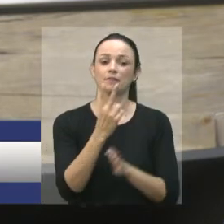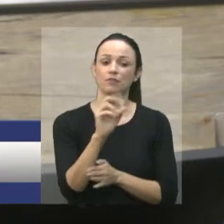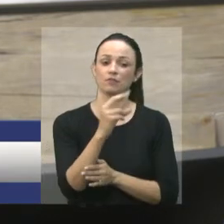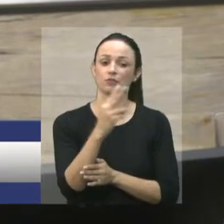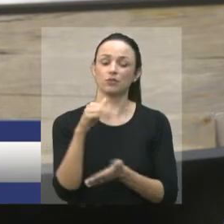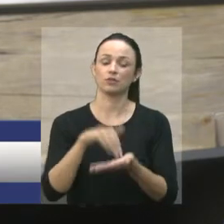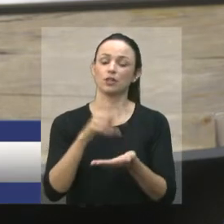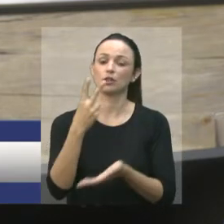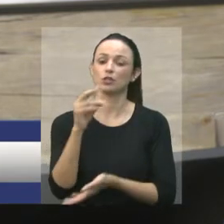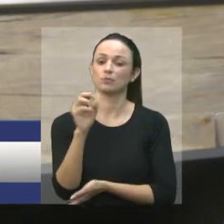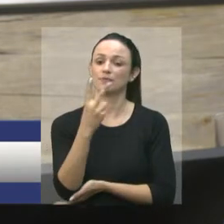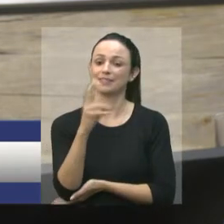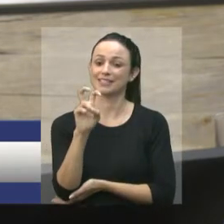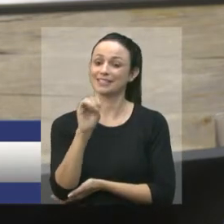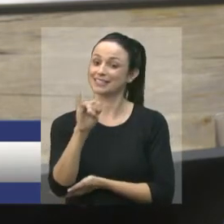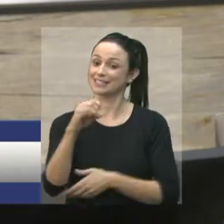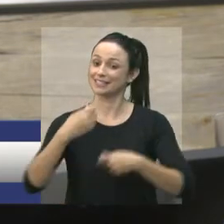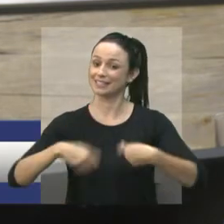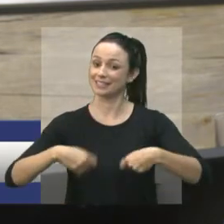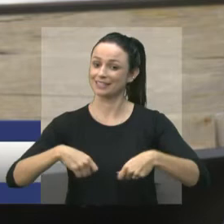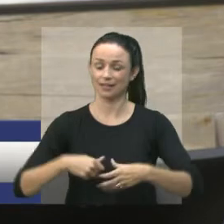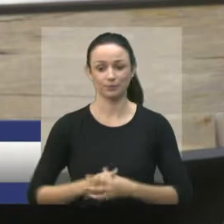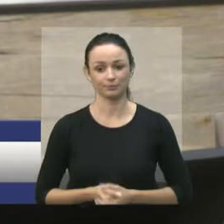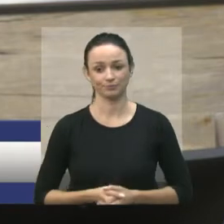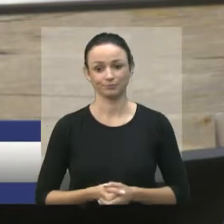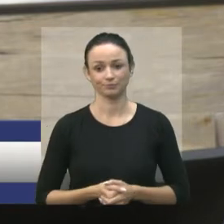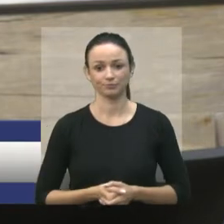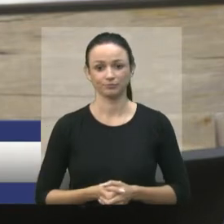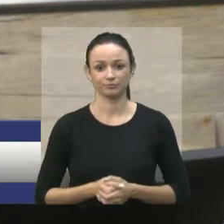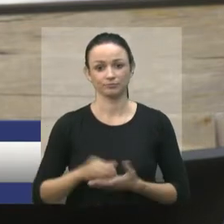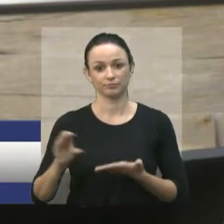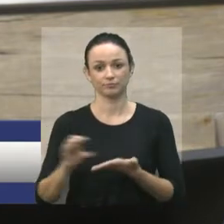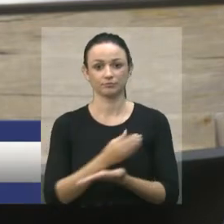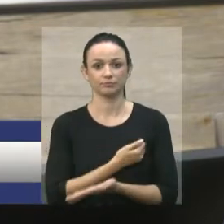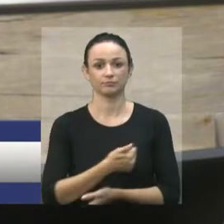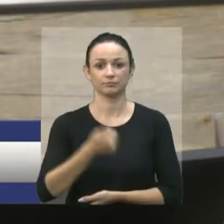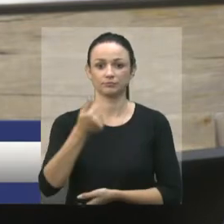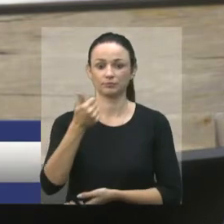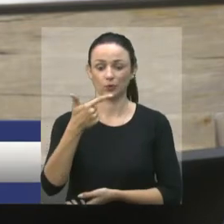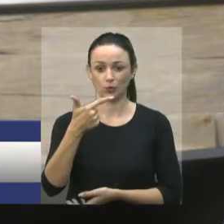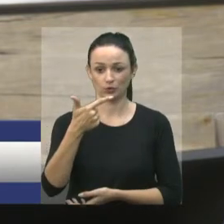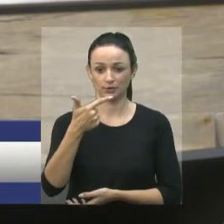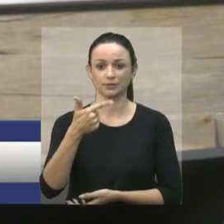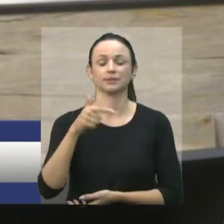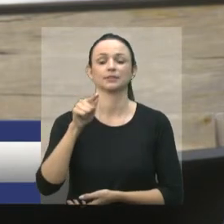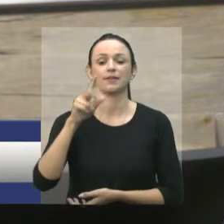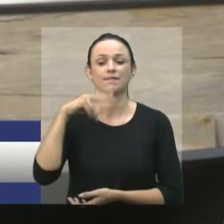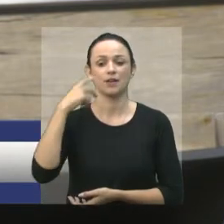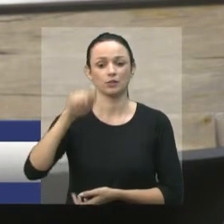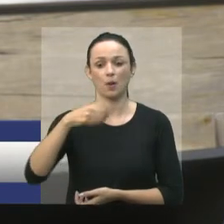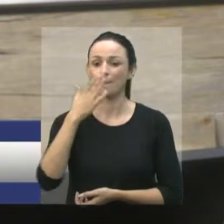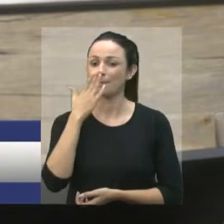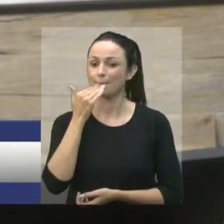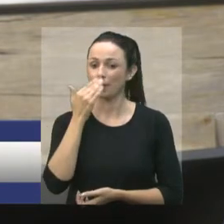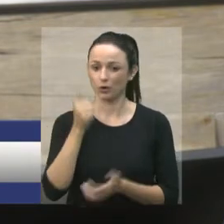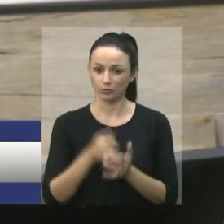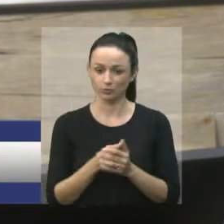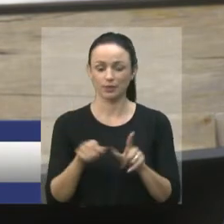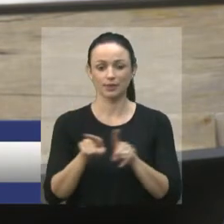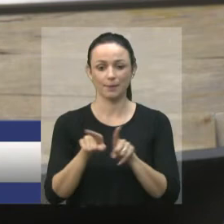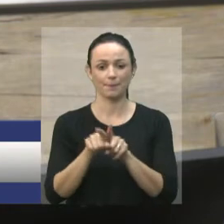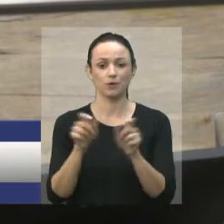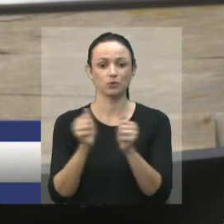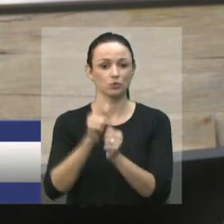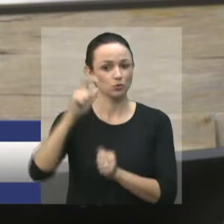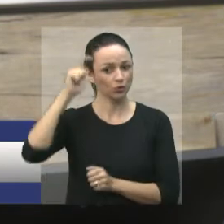2022 a 2025, se necessárias. Emenda número 12, vereador José Carlos Borgo e Jefferson